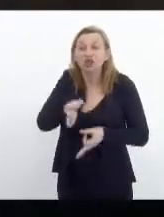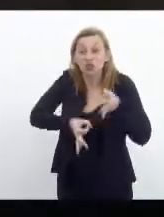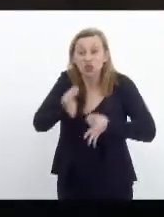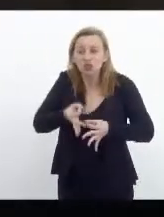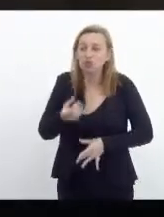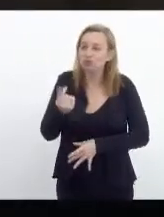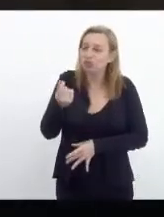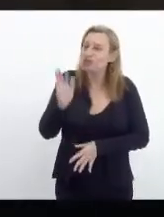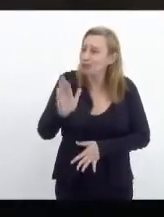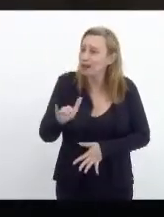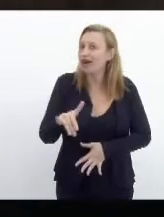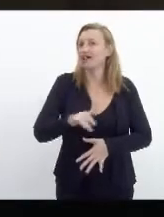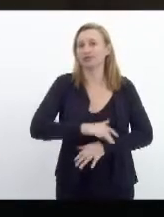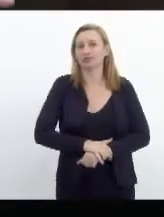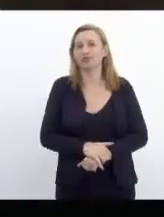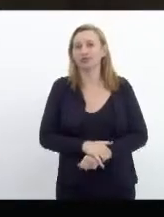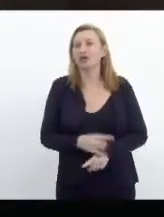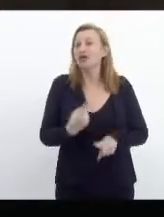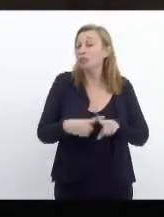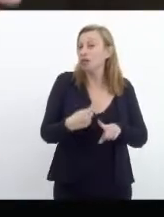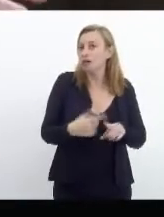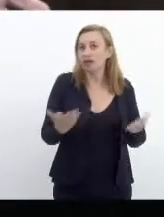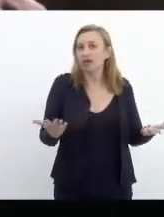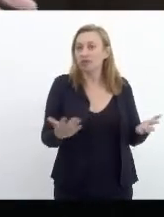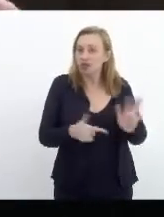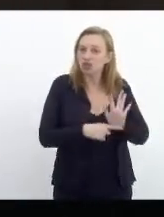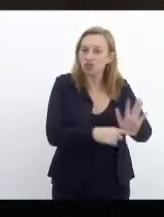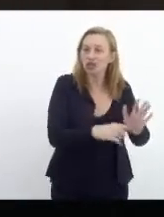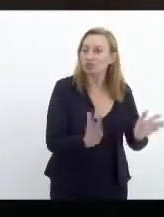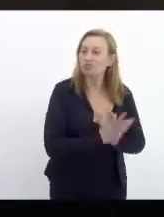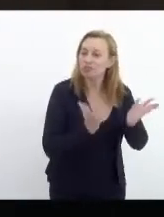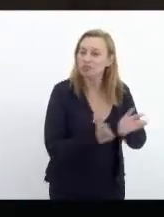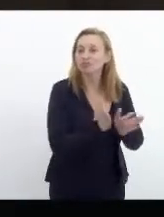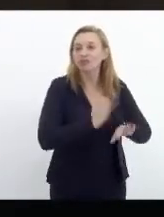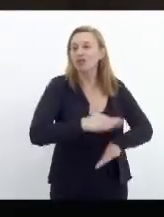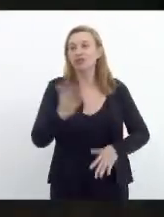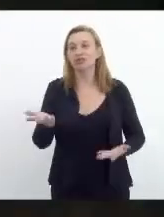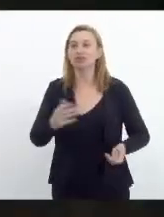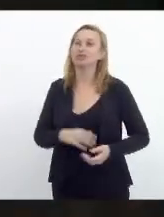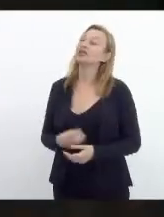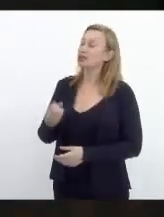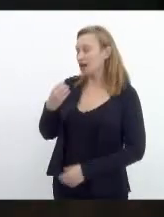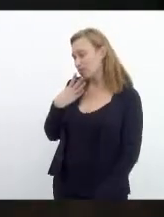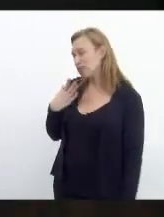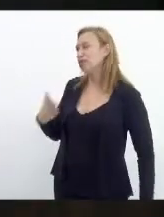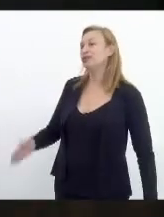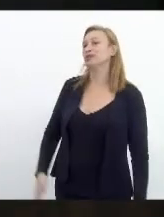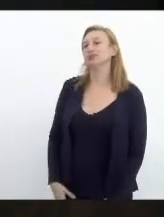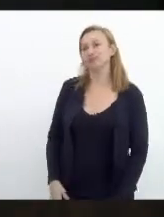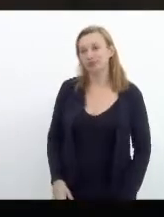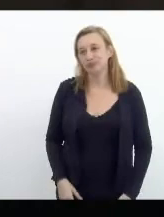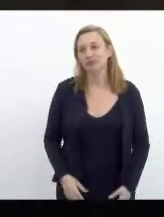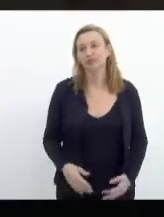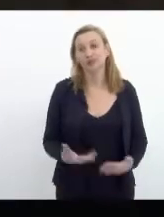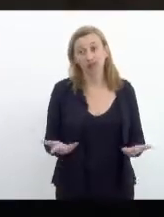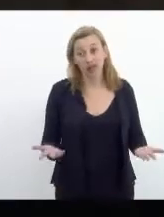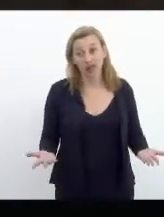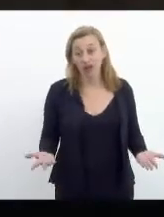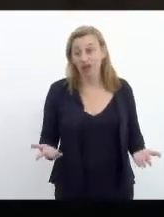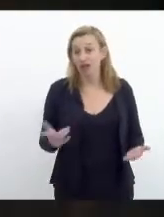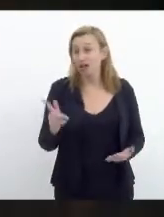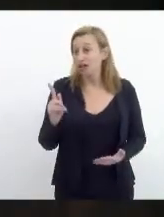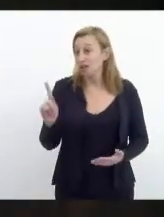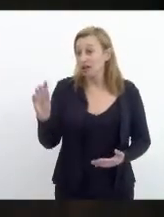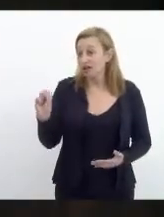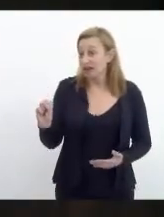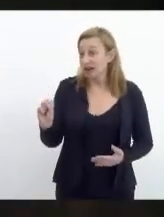mais barato. Porque vamos atender a população mais pobre. Tá bom, tá bom. Nós... Porque a classe média não tem nem botijão. Teve